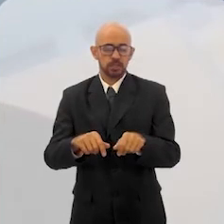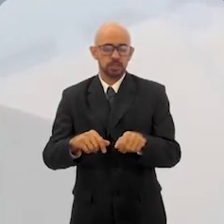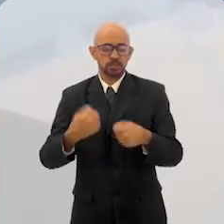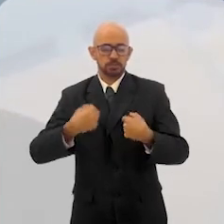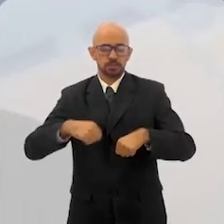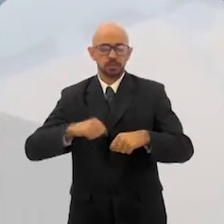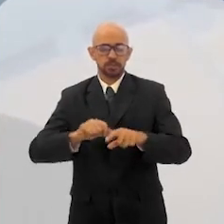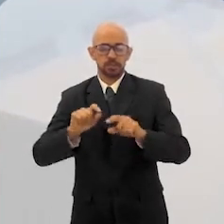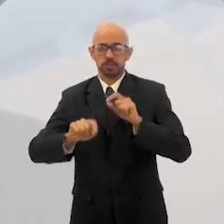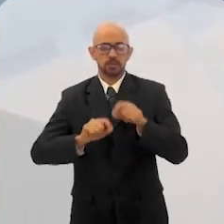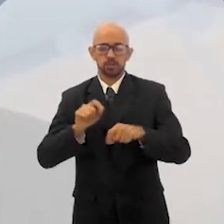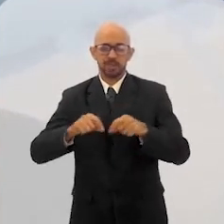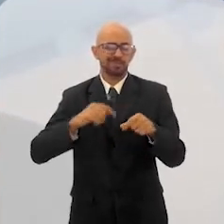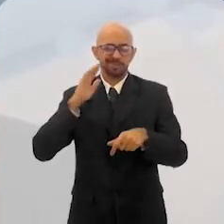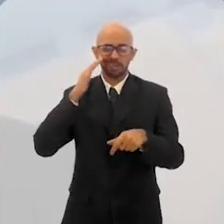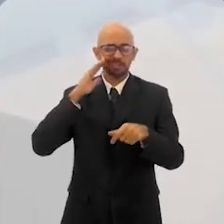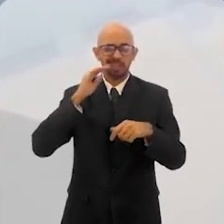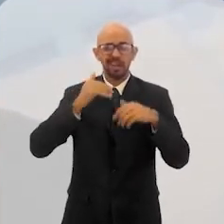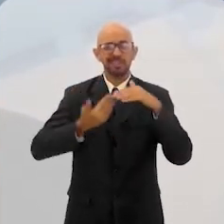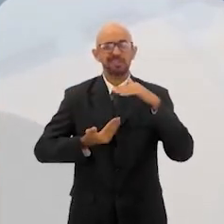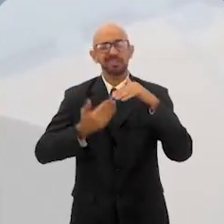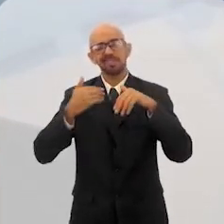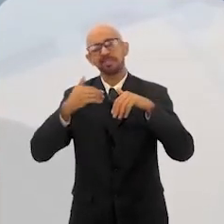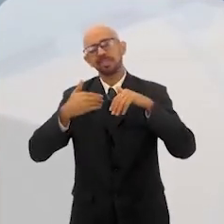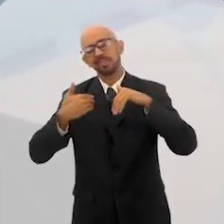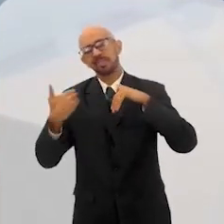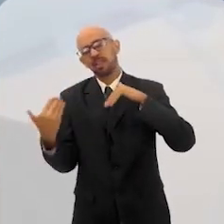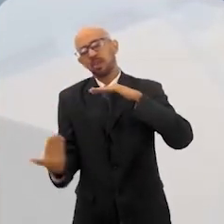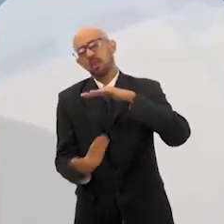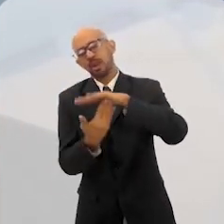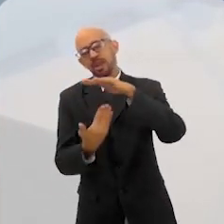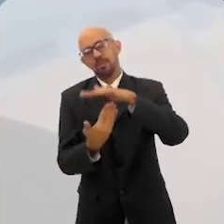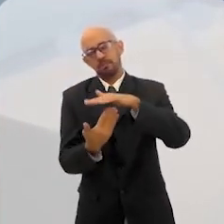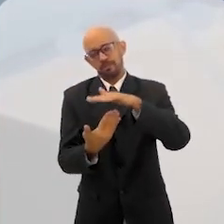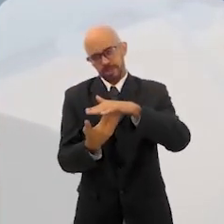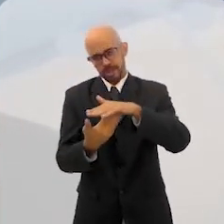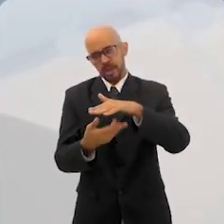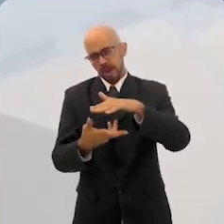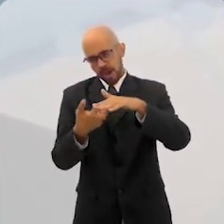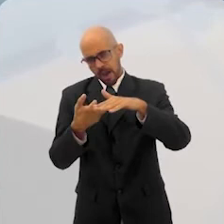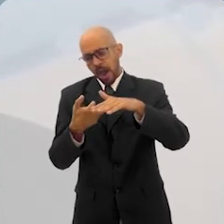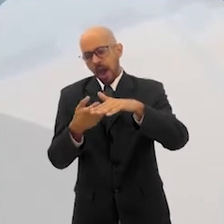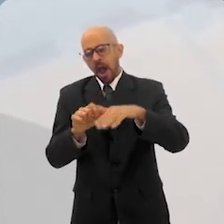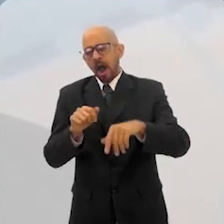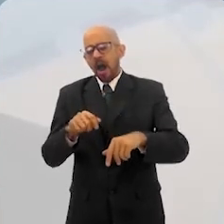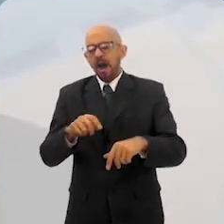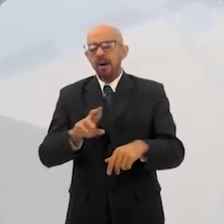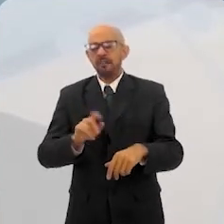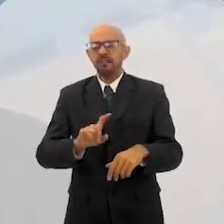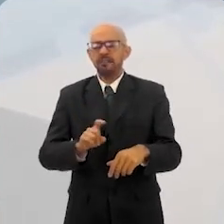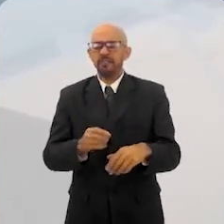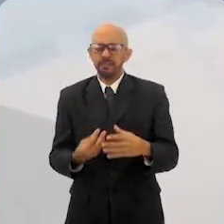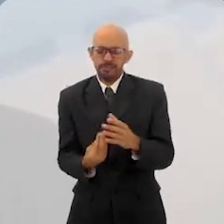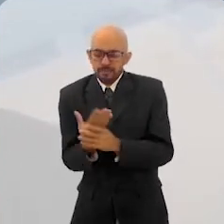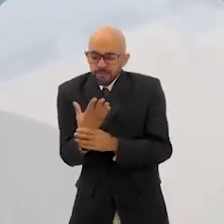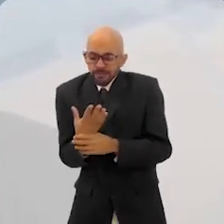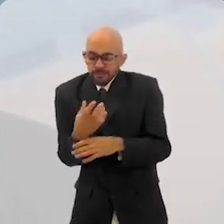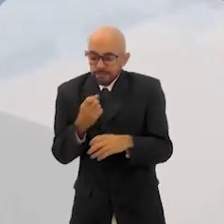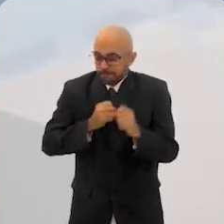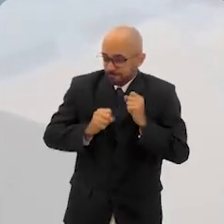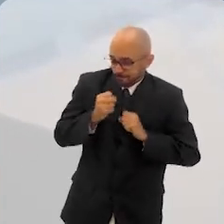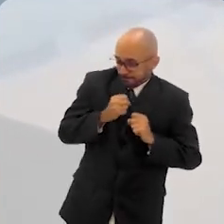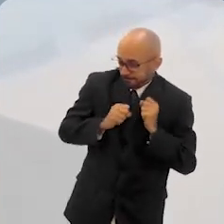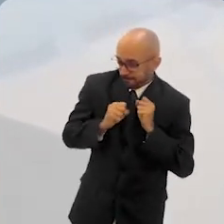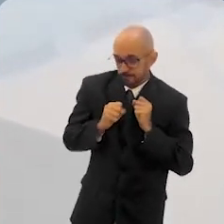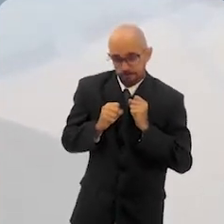precisa tentar entender essas suas limitações. Eu acho que eu tento entender muito isso, né? Não criar tantas expectativas para não